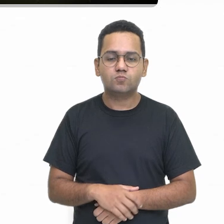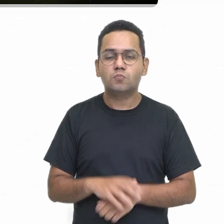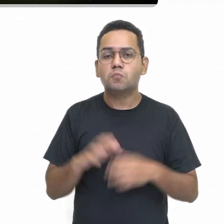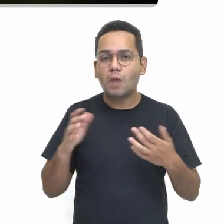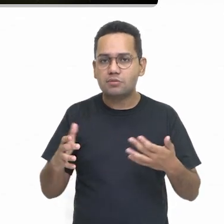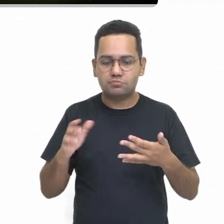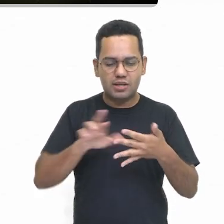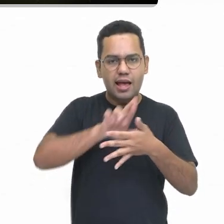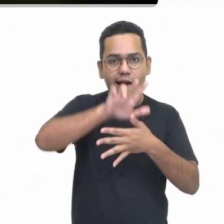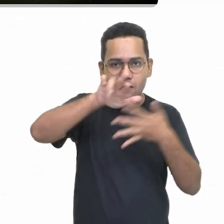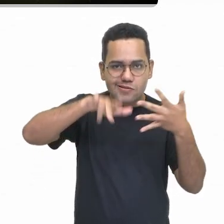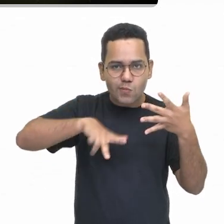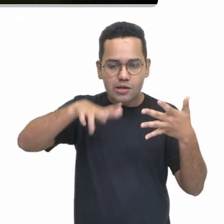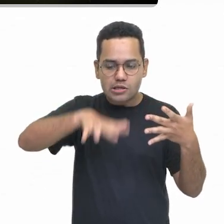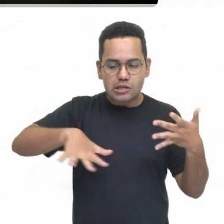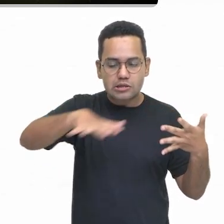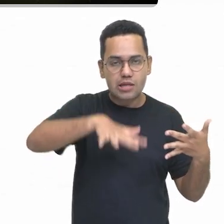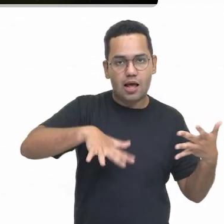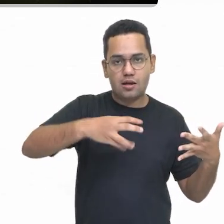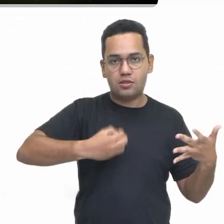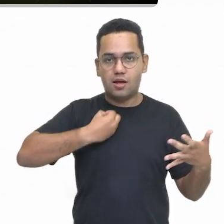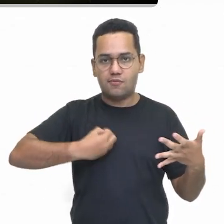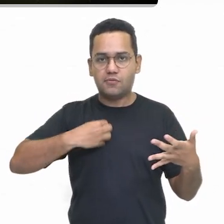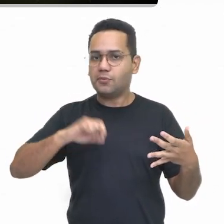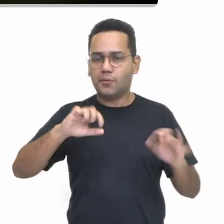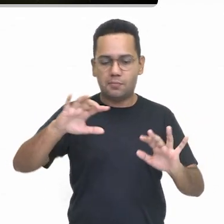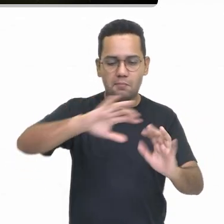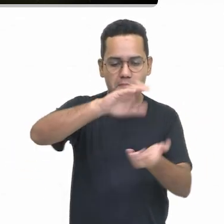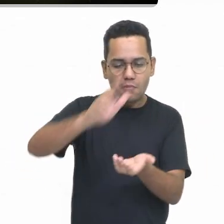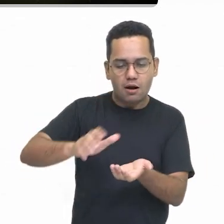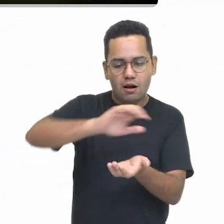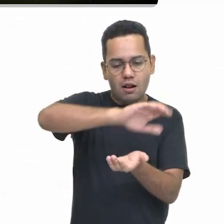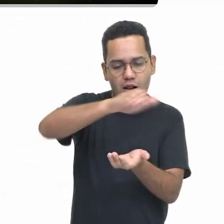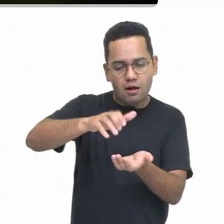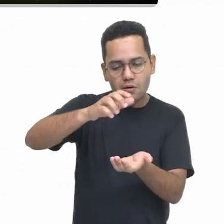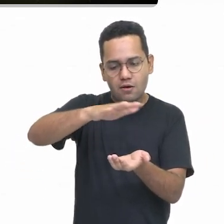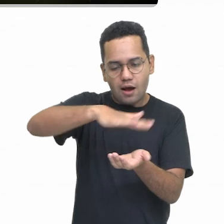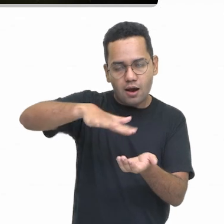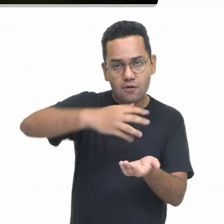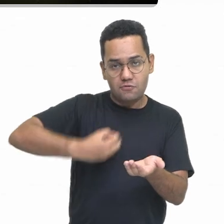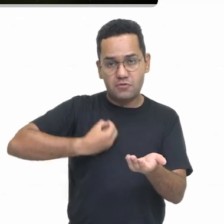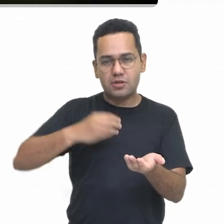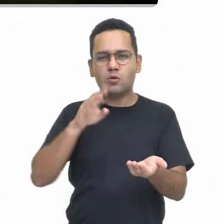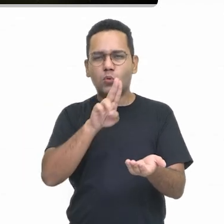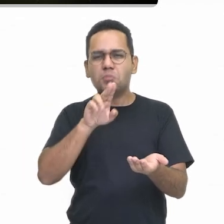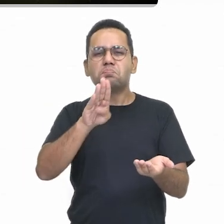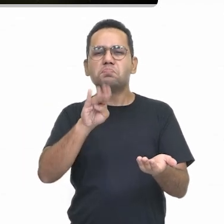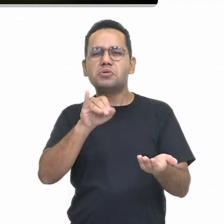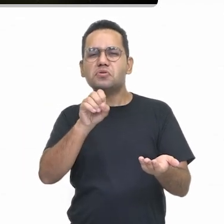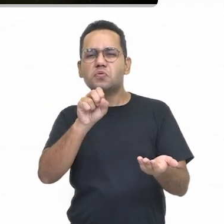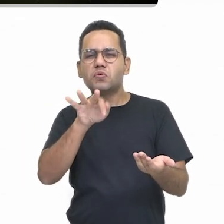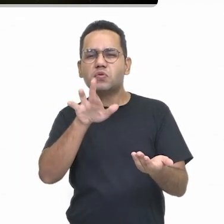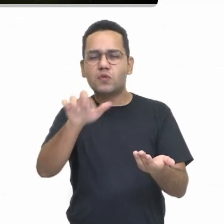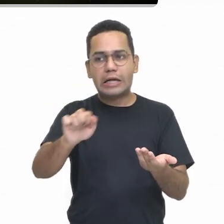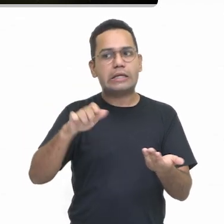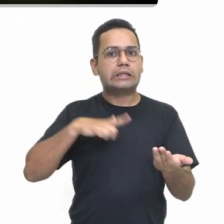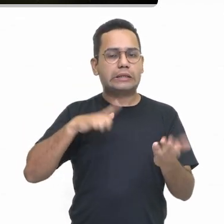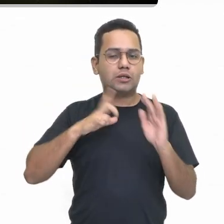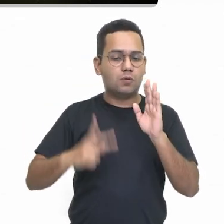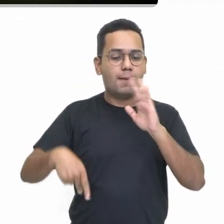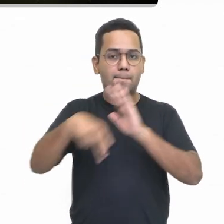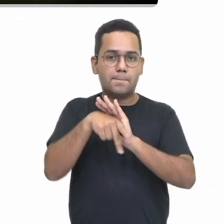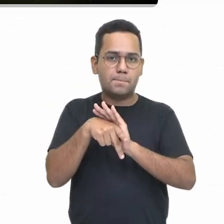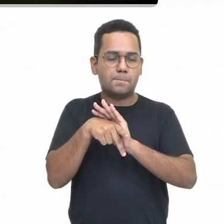que estão na superfície da terra na biosfera eles são eh tem um conjunto de propriedades ali